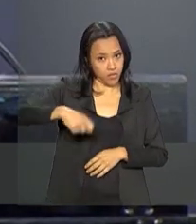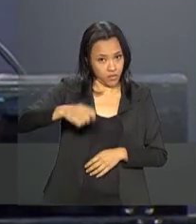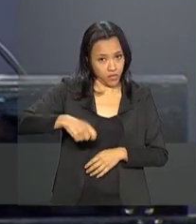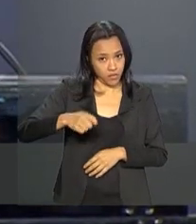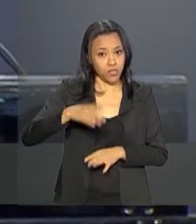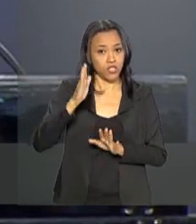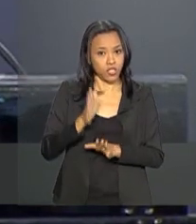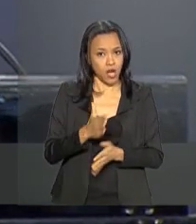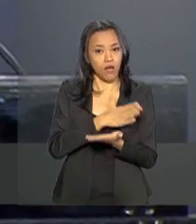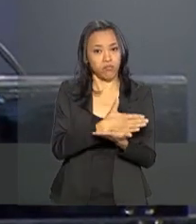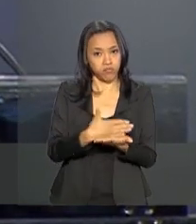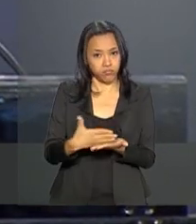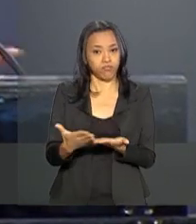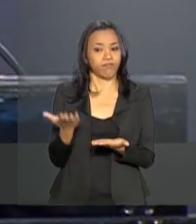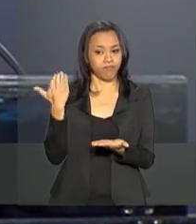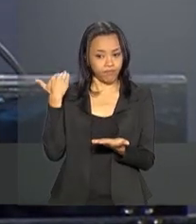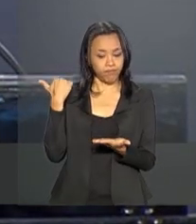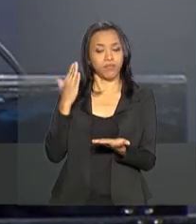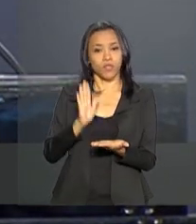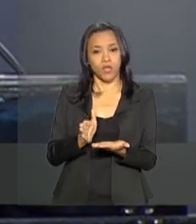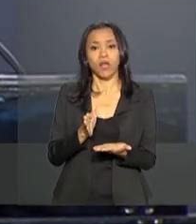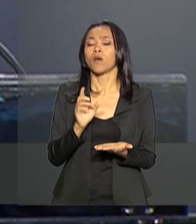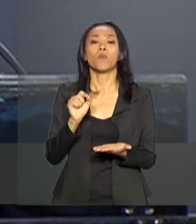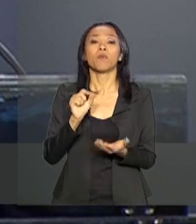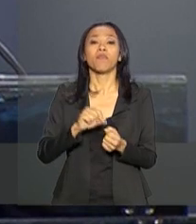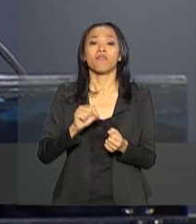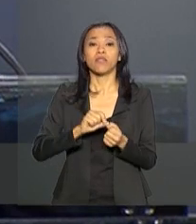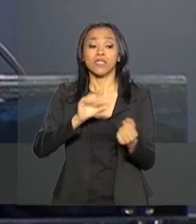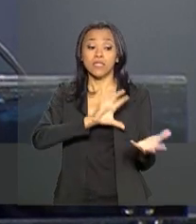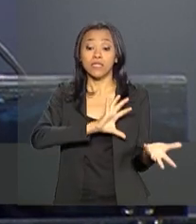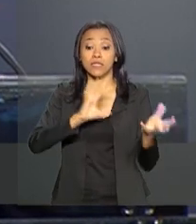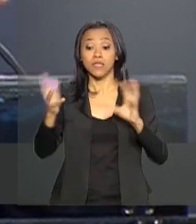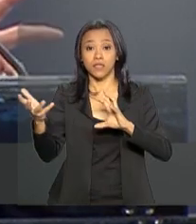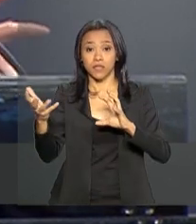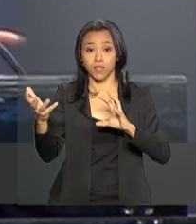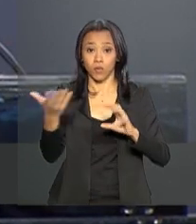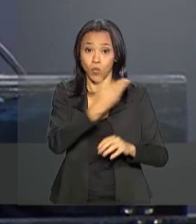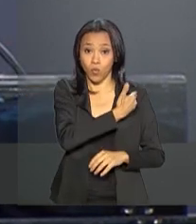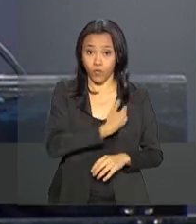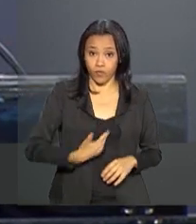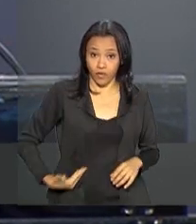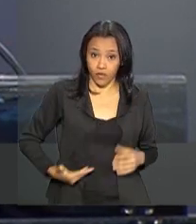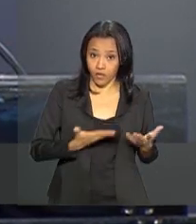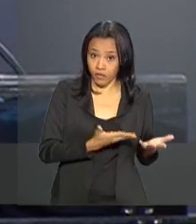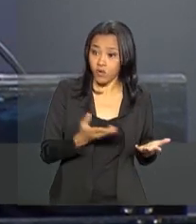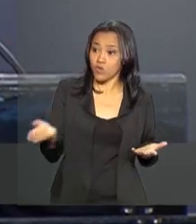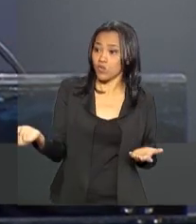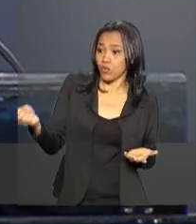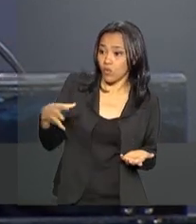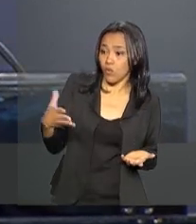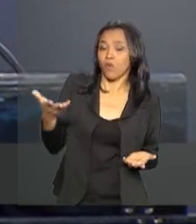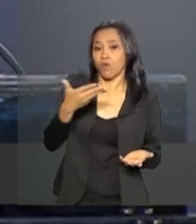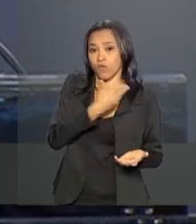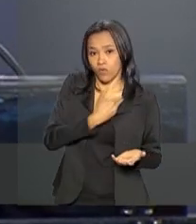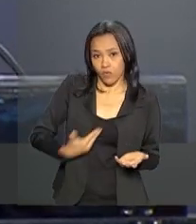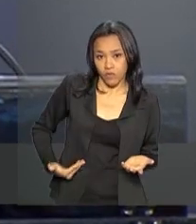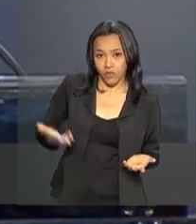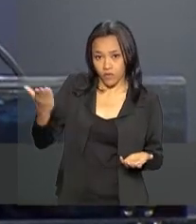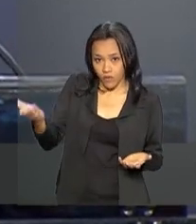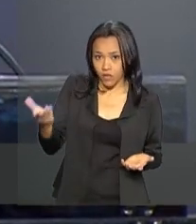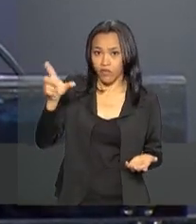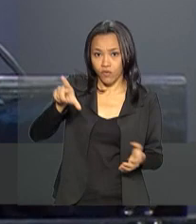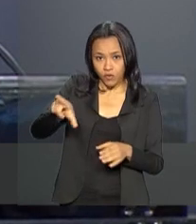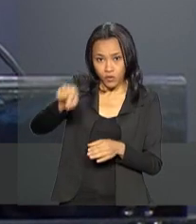há dias atrás, para fazer essa transição, não é? Transmitindo àqueles que chegam, àqueles que